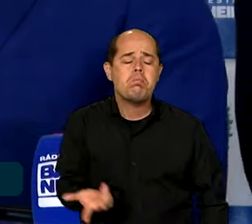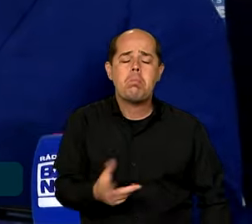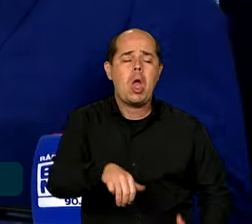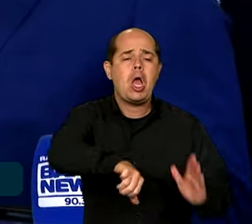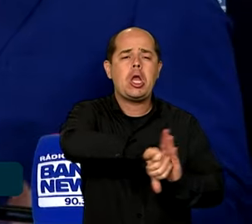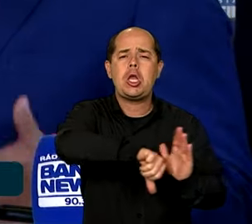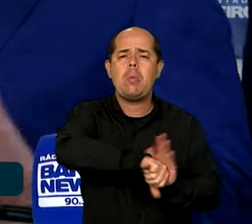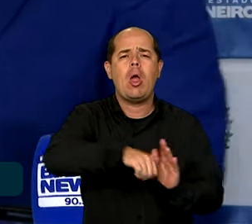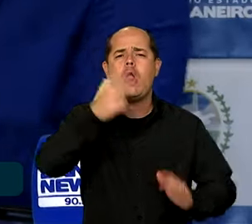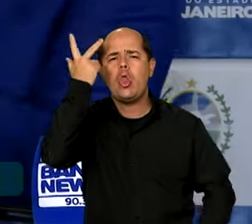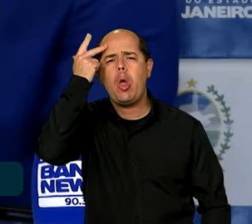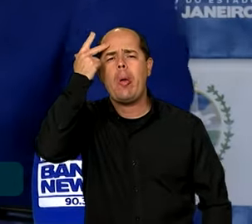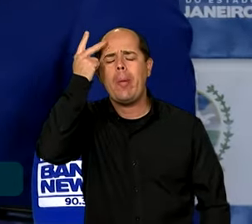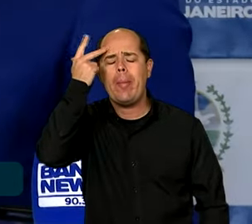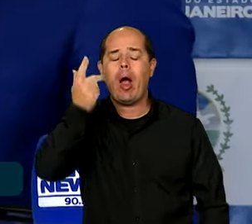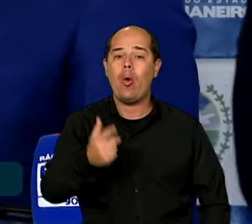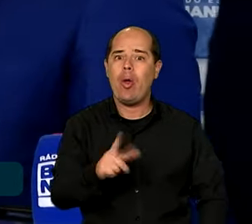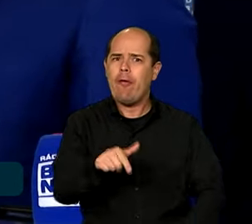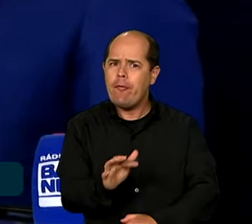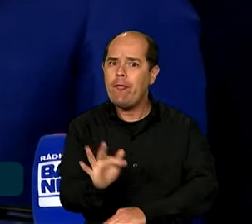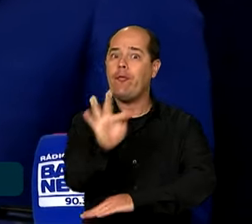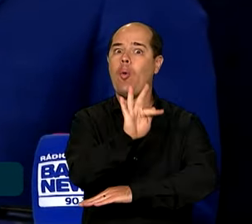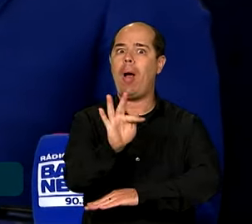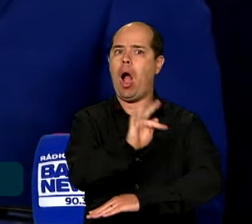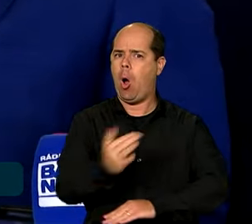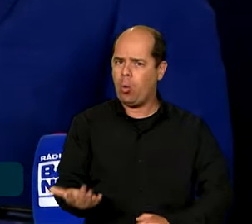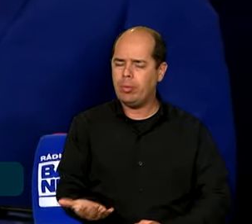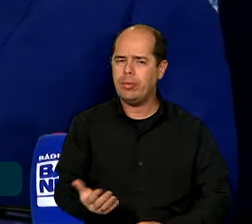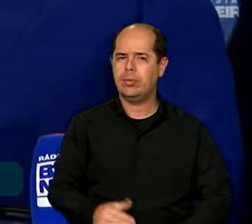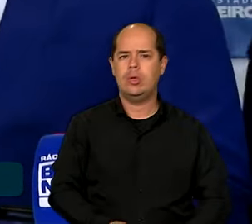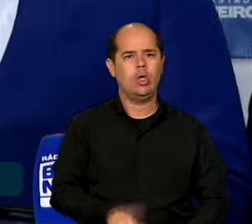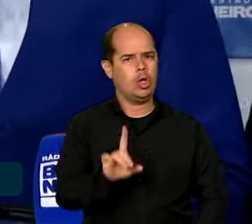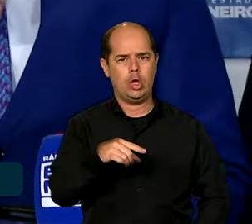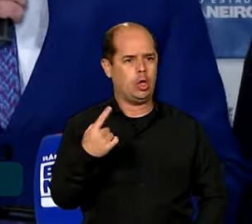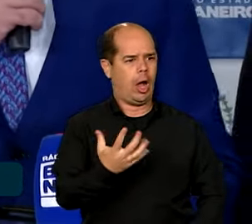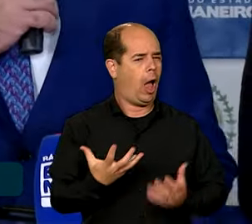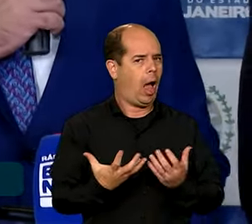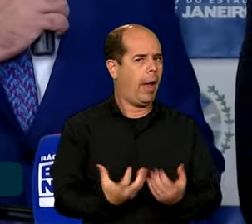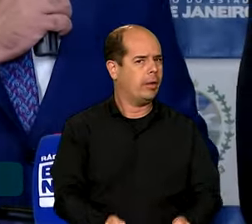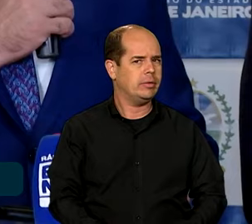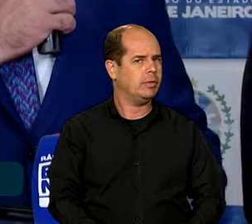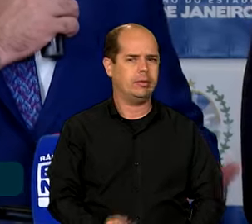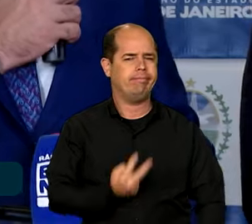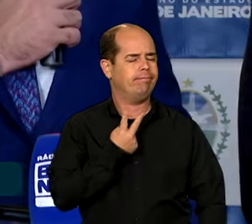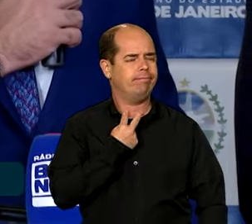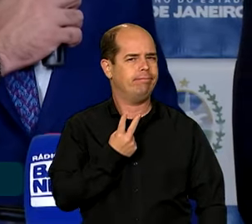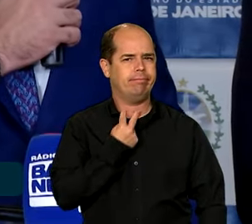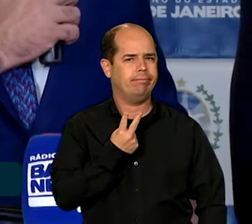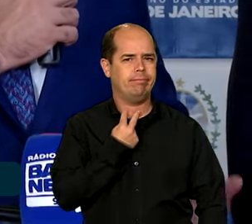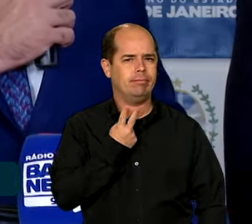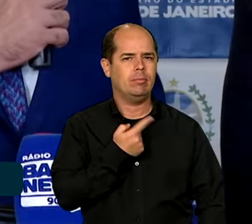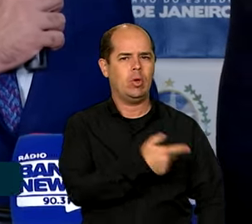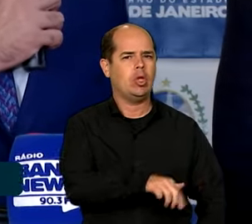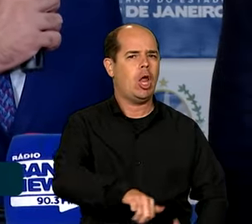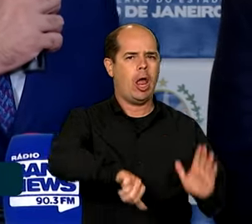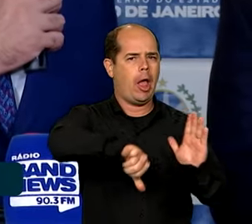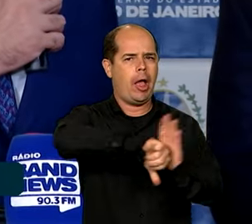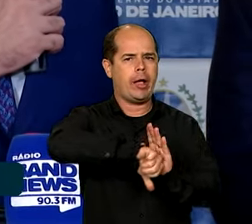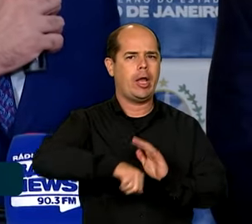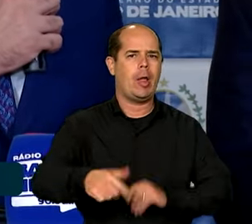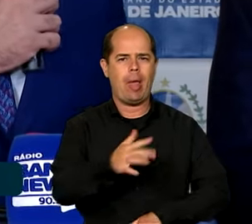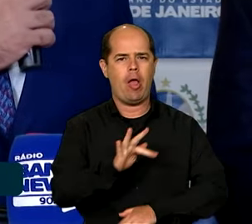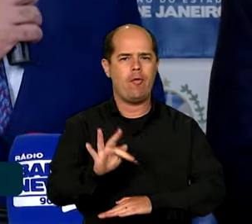normal, quase que formal. E nós não podemos deixar que o crime se formalize a